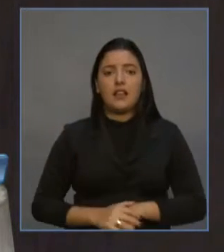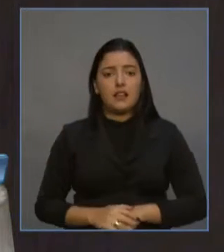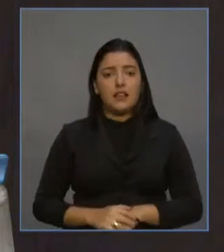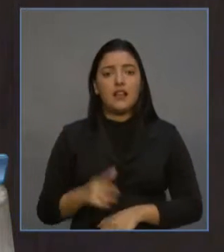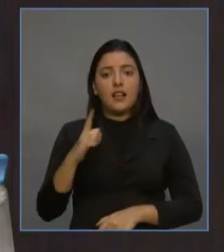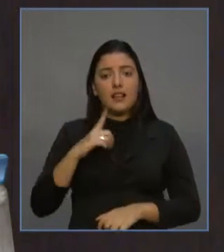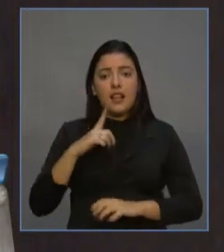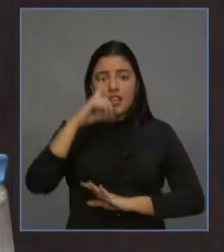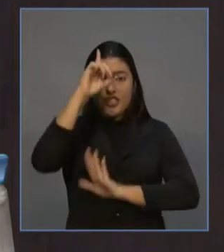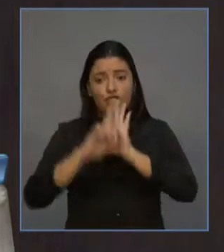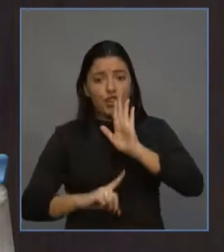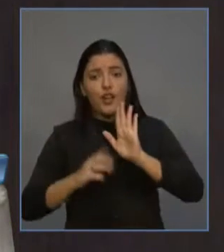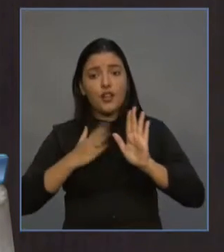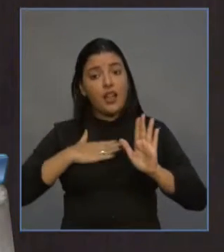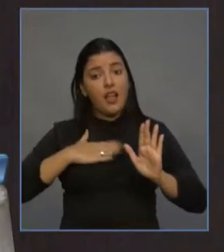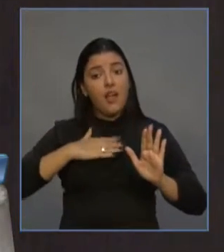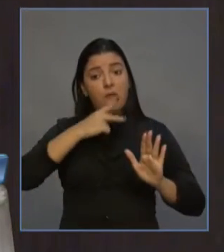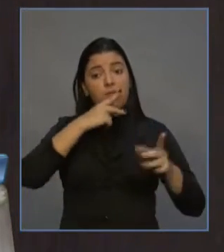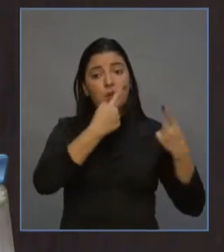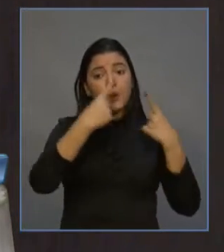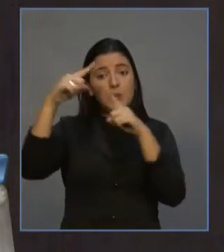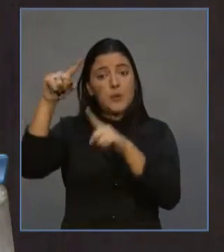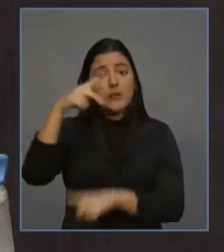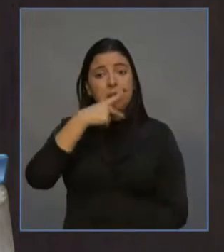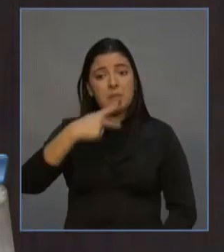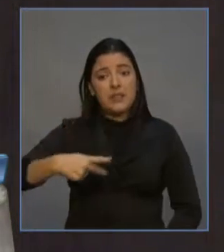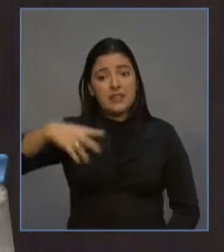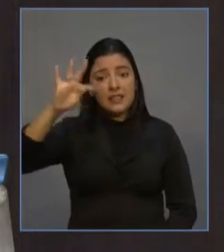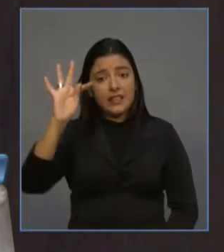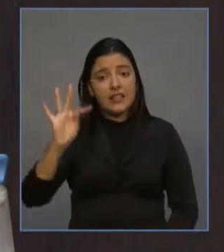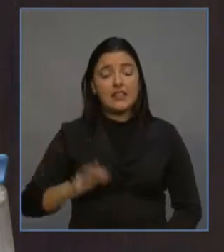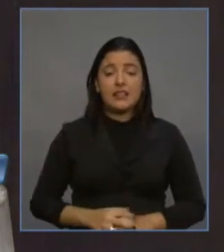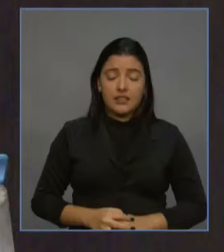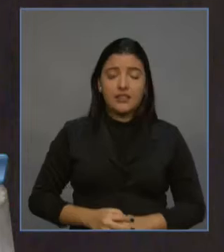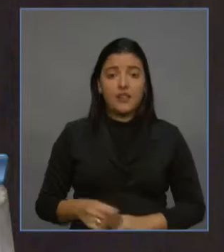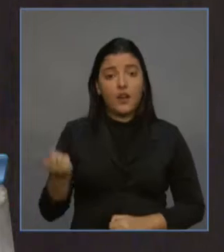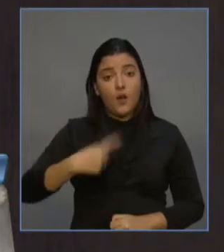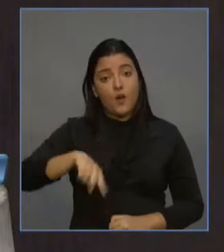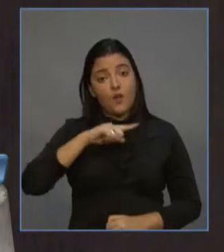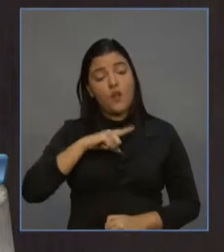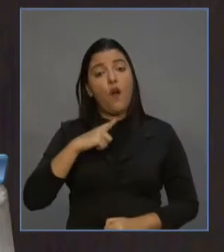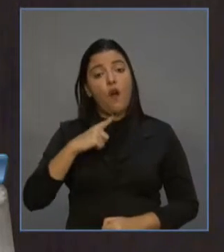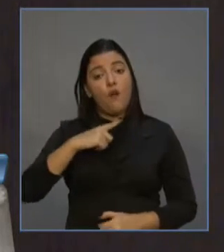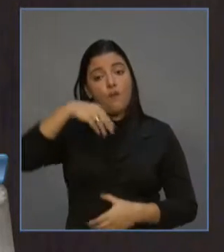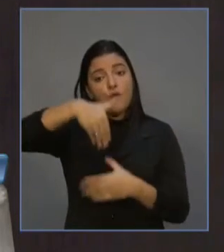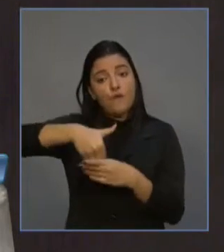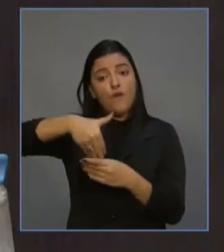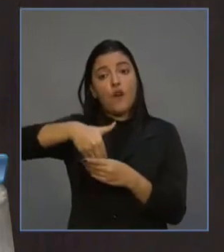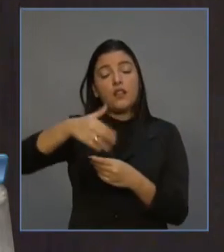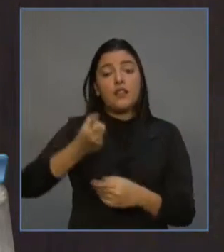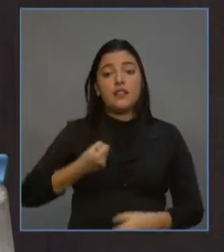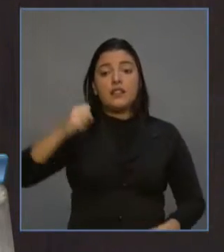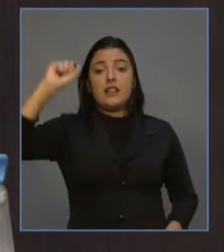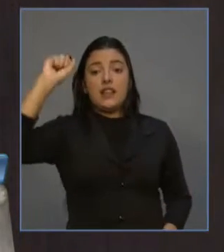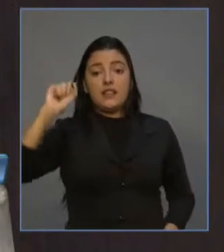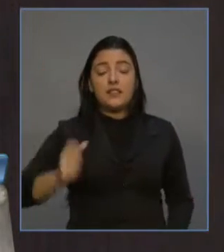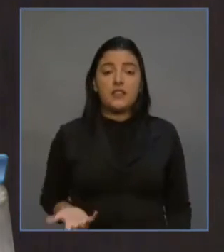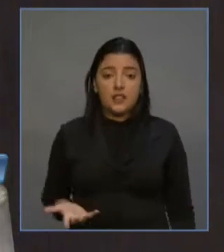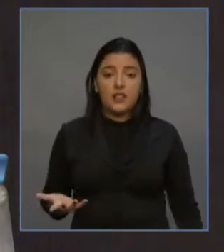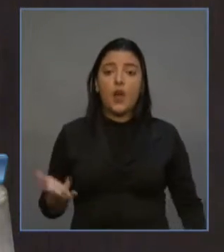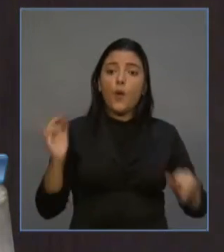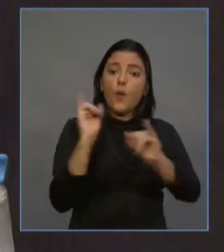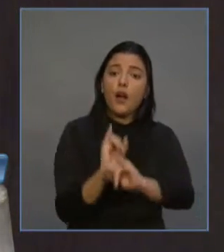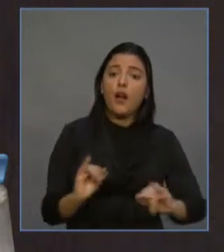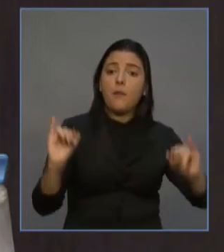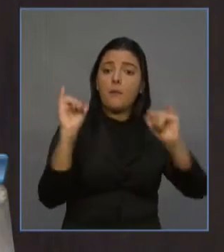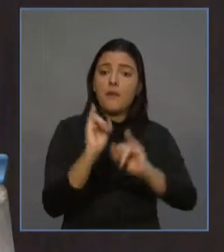de eu ser oposição, em defesa da democracia, nós estamos votando e defendendo e fazendo